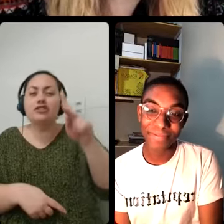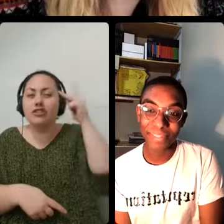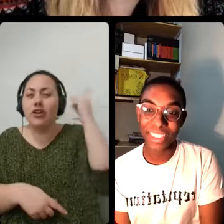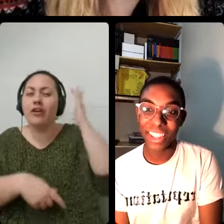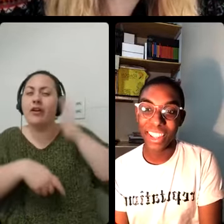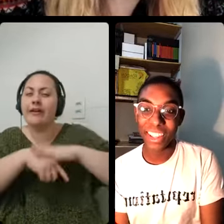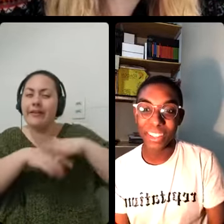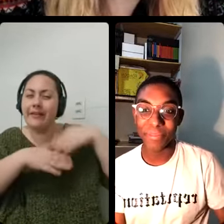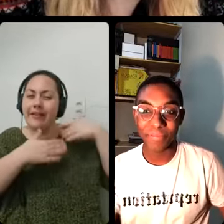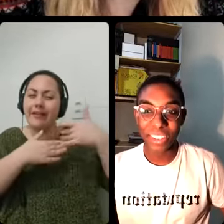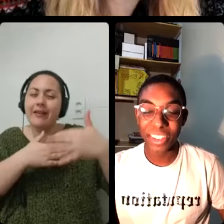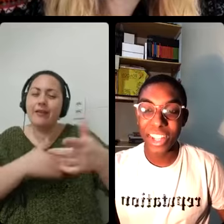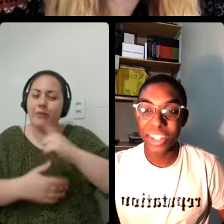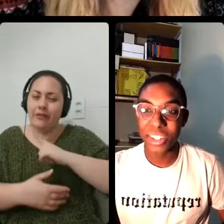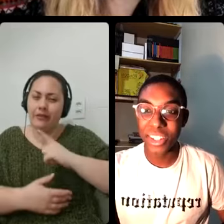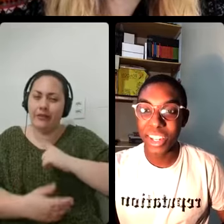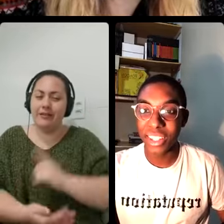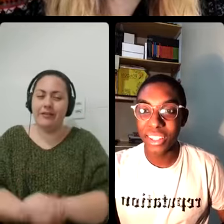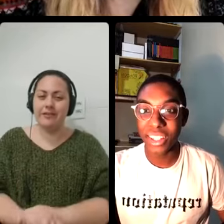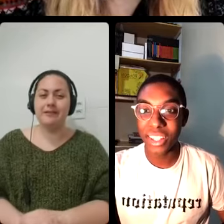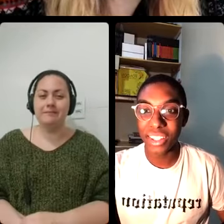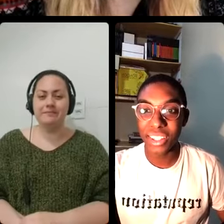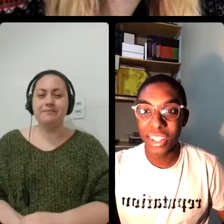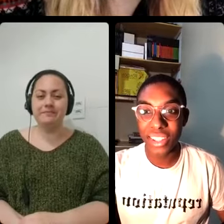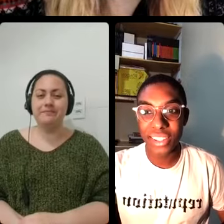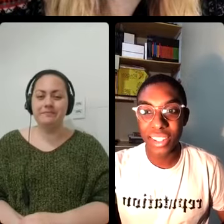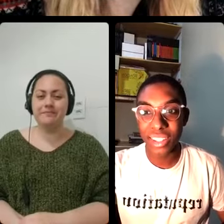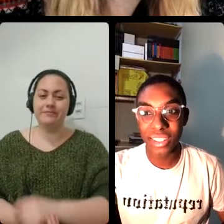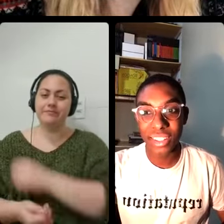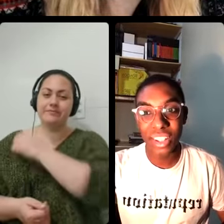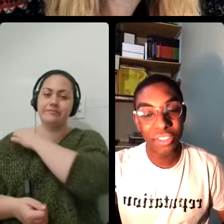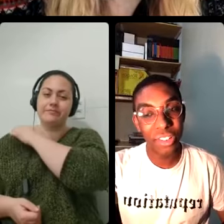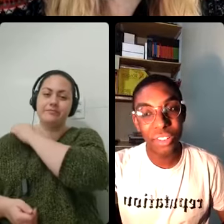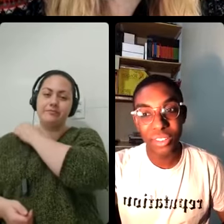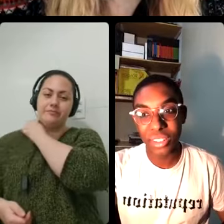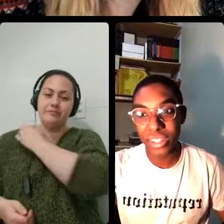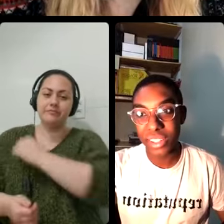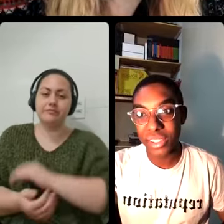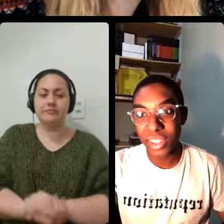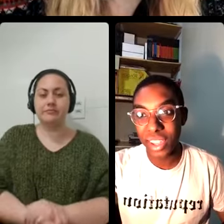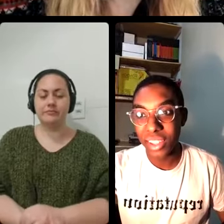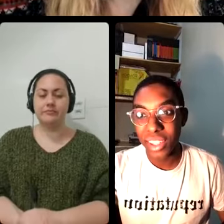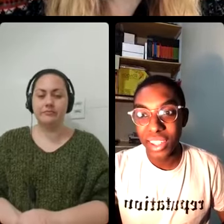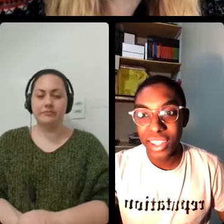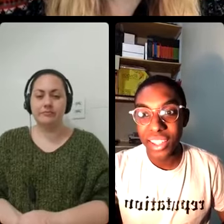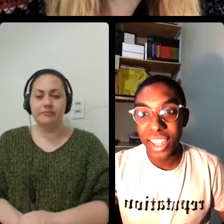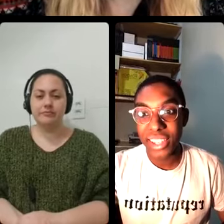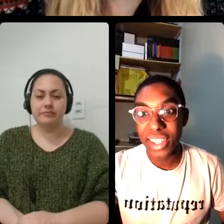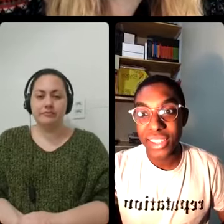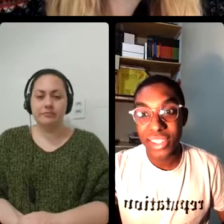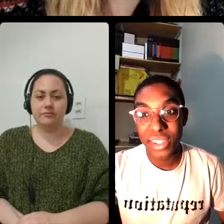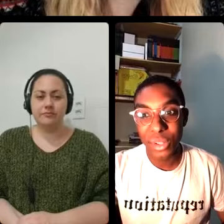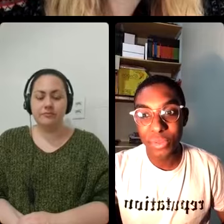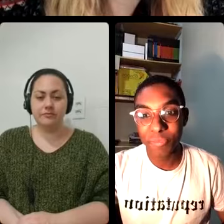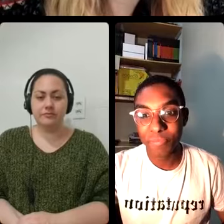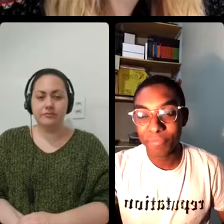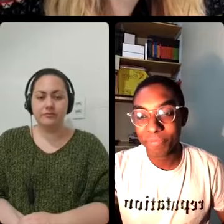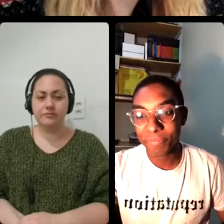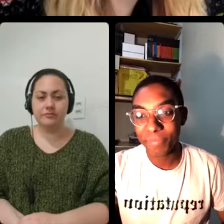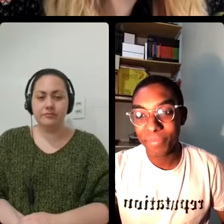né? é verdade. E aí, né, como a gente falou, tem essa